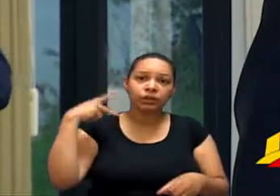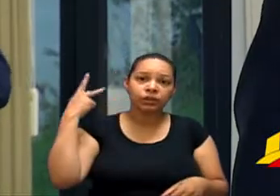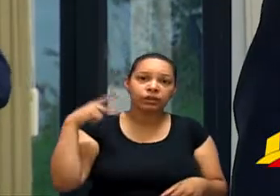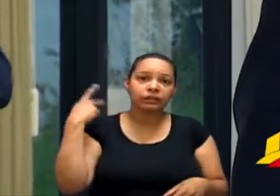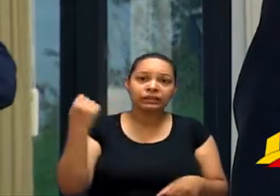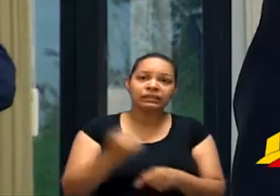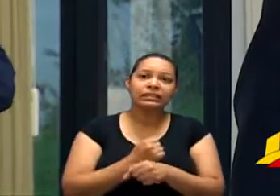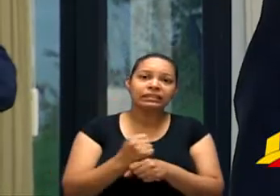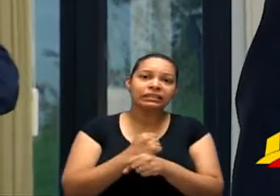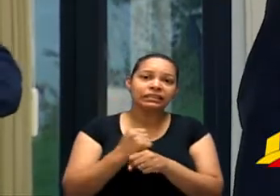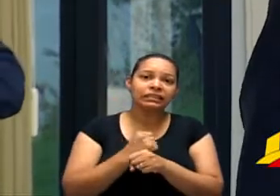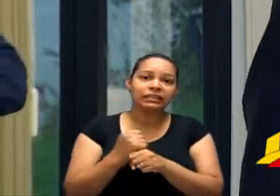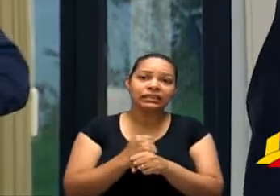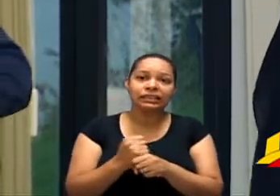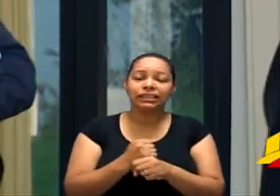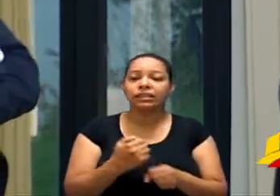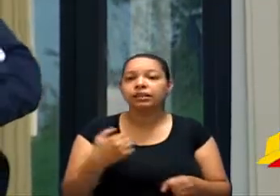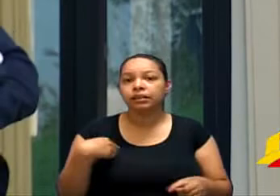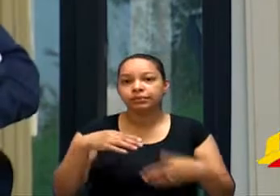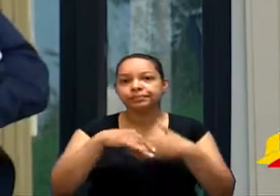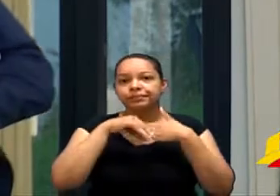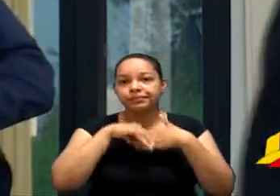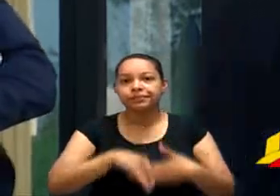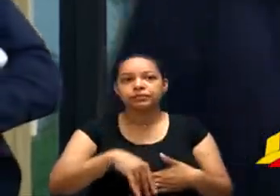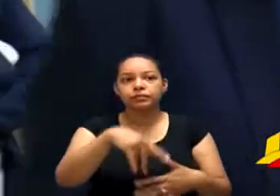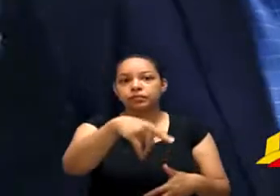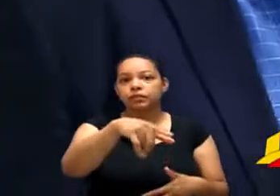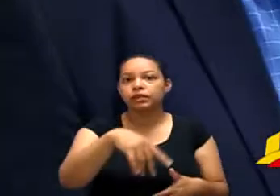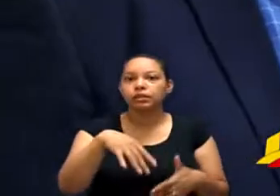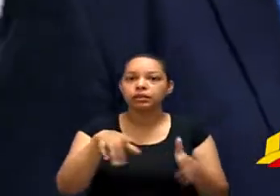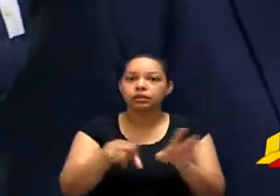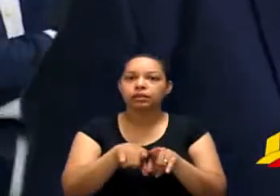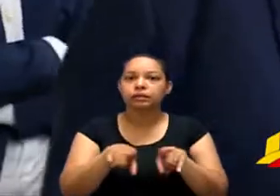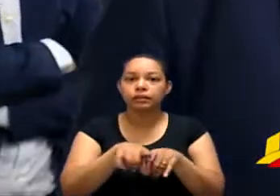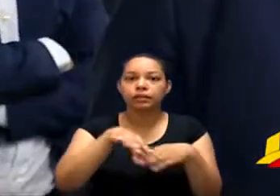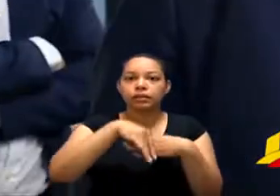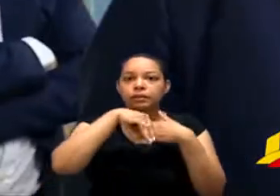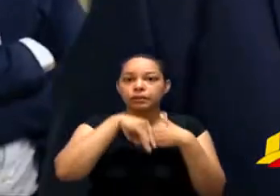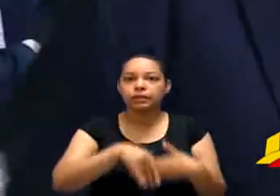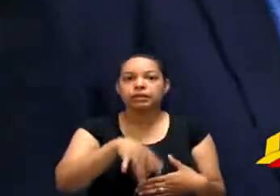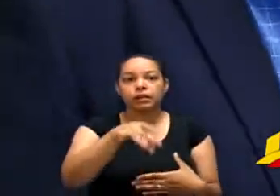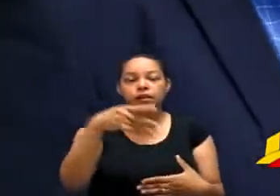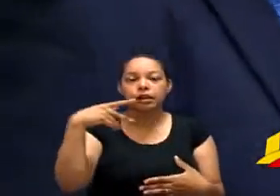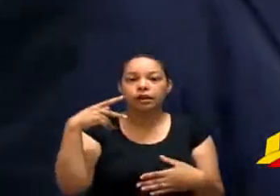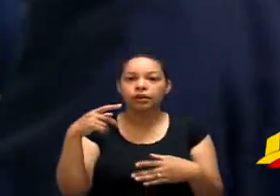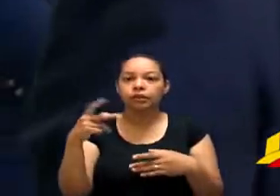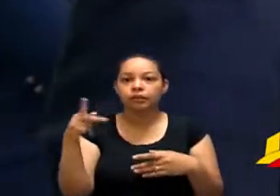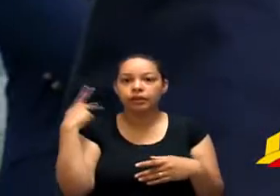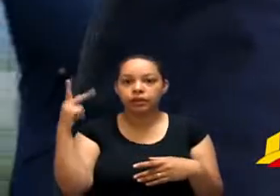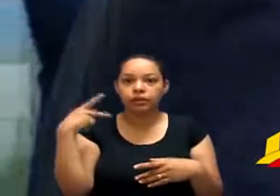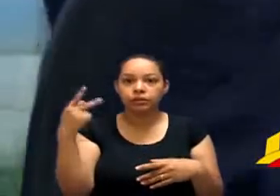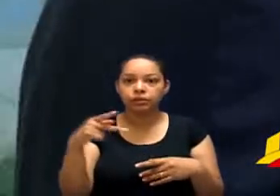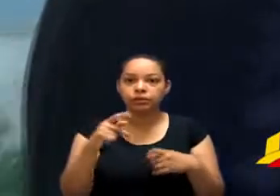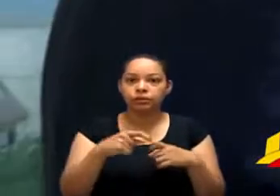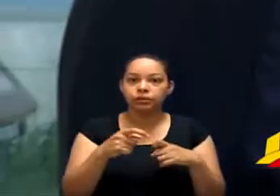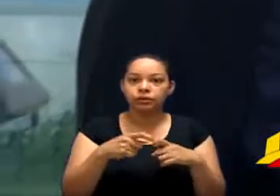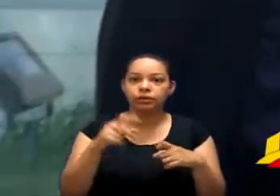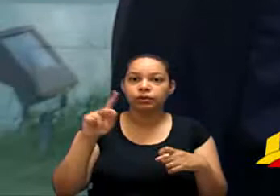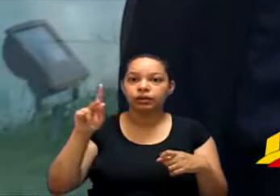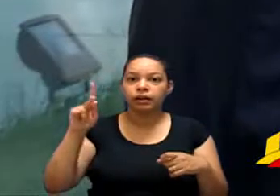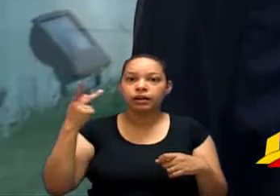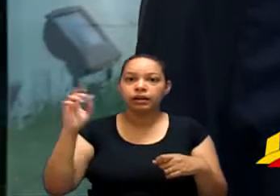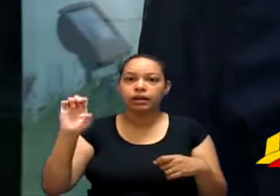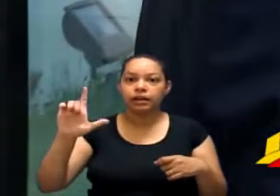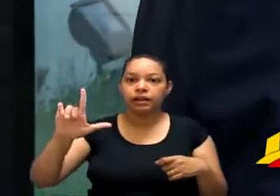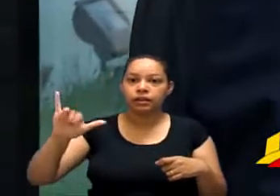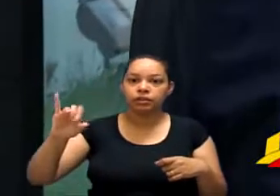tantos anos né é que os meus cumprimentos a ele quero também cumprimentar o Dr Hélio por ocasião do dia do médico hoje Cadê